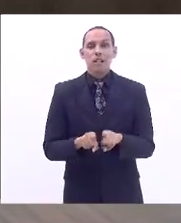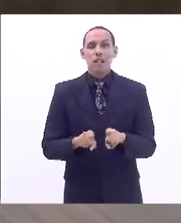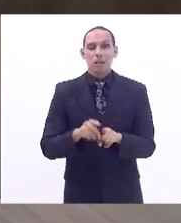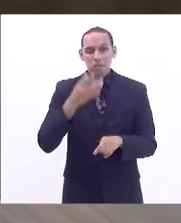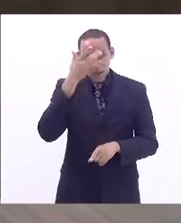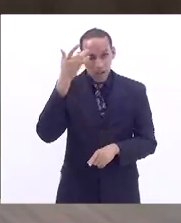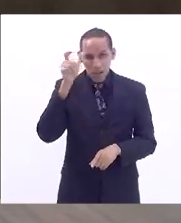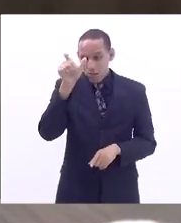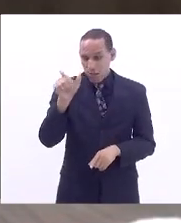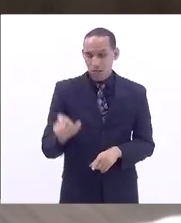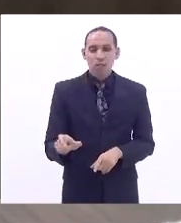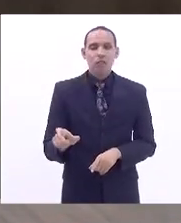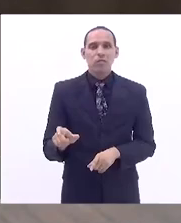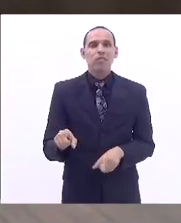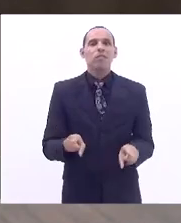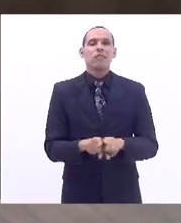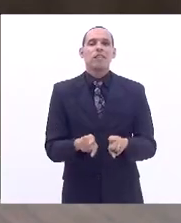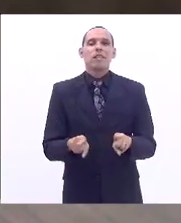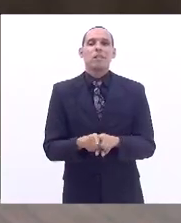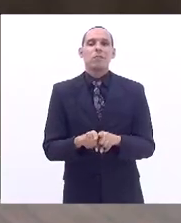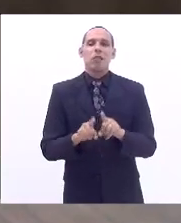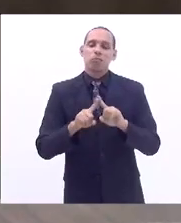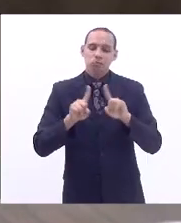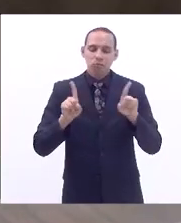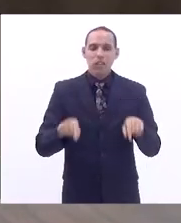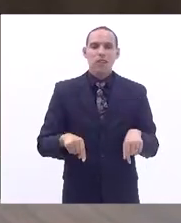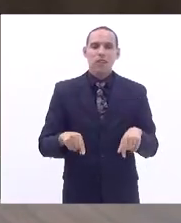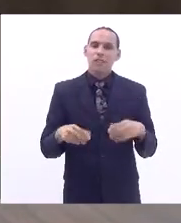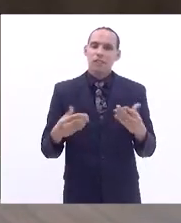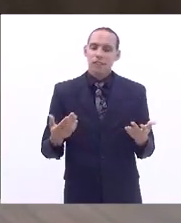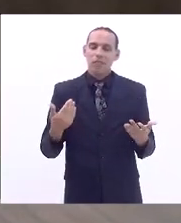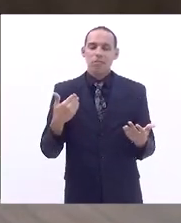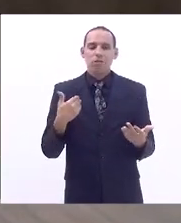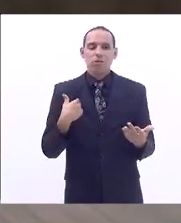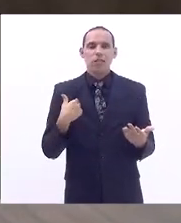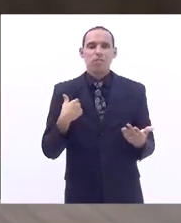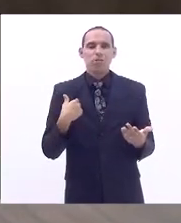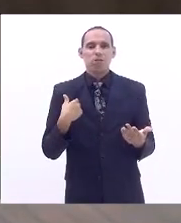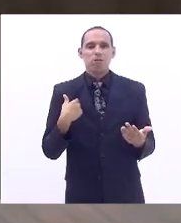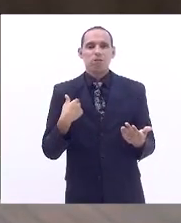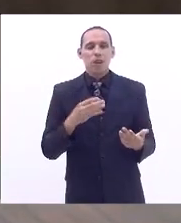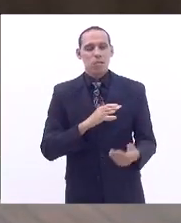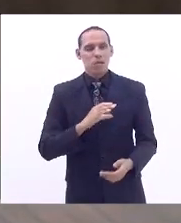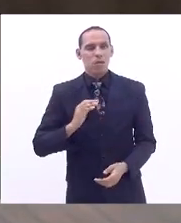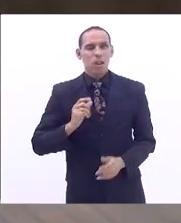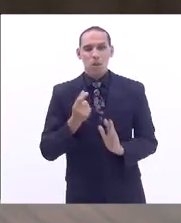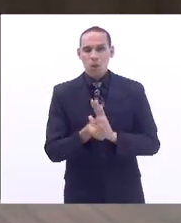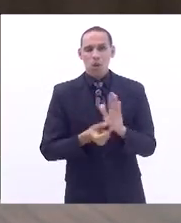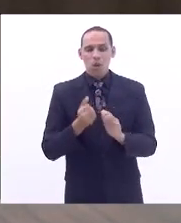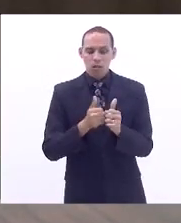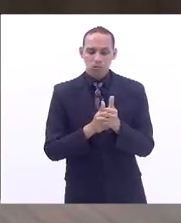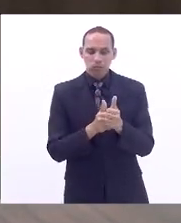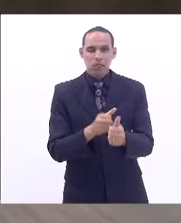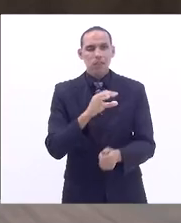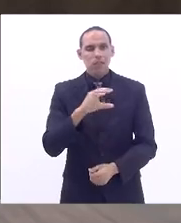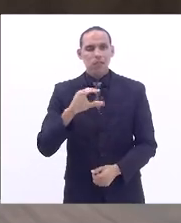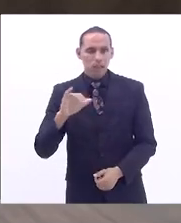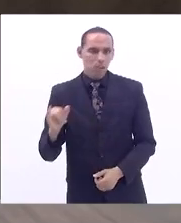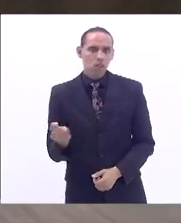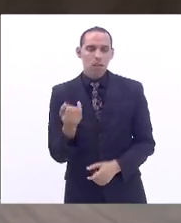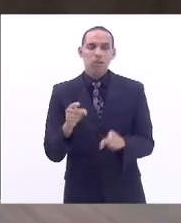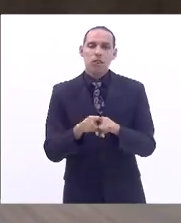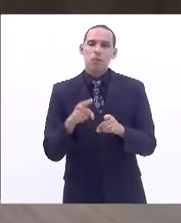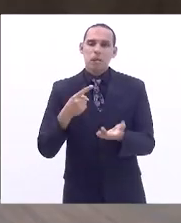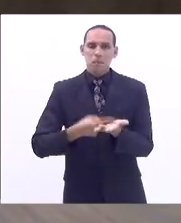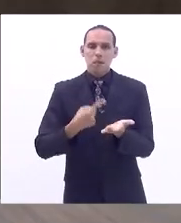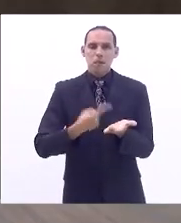pessoa e os servidores portanto nesse sentido o meu parecer na comissão de orçamento acompanha a ccj e